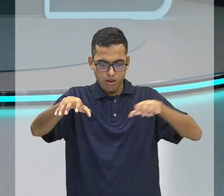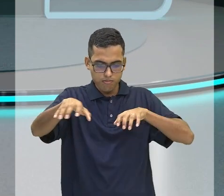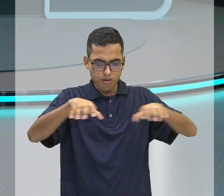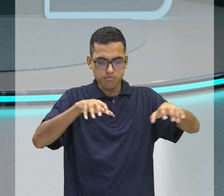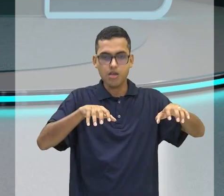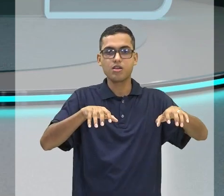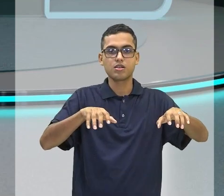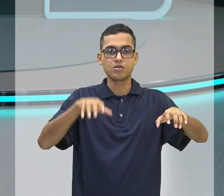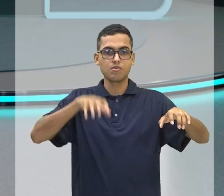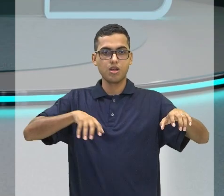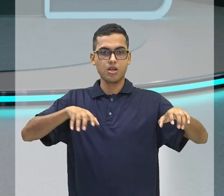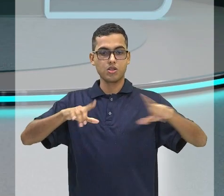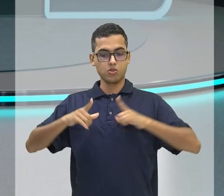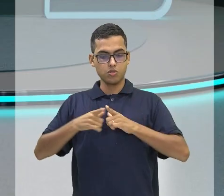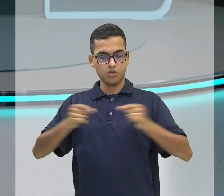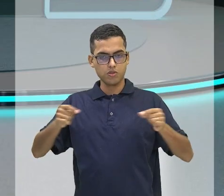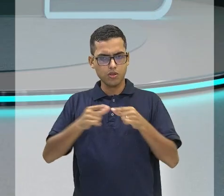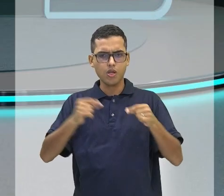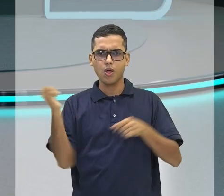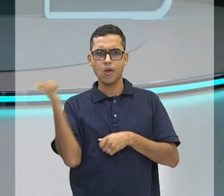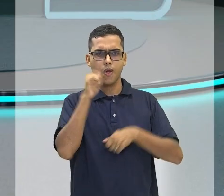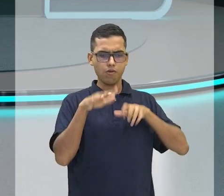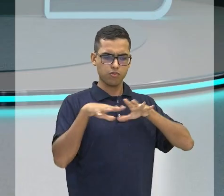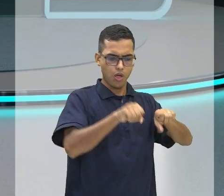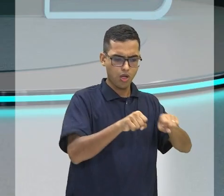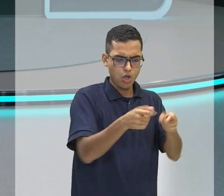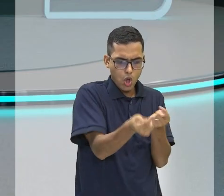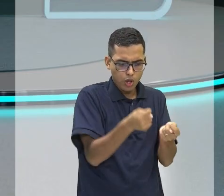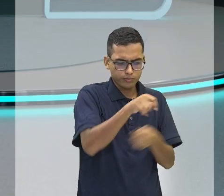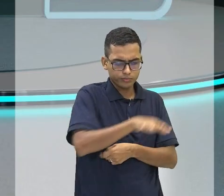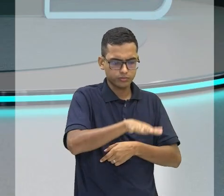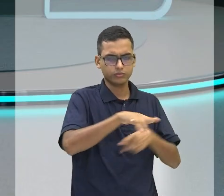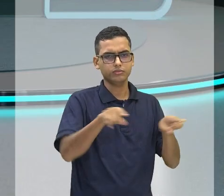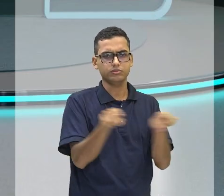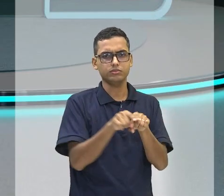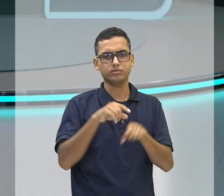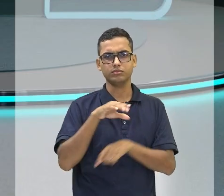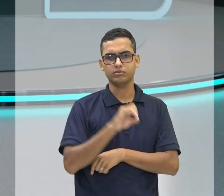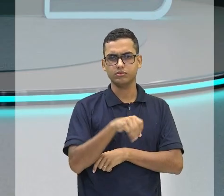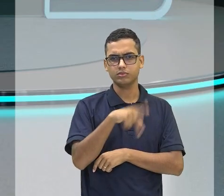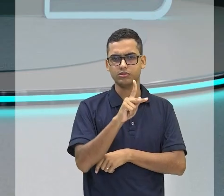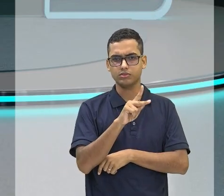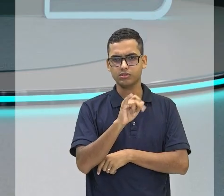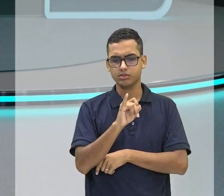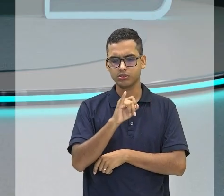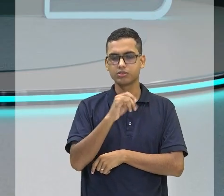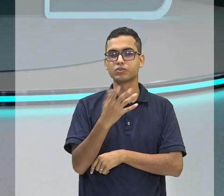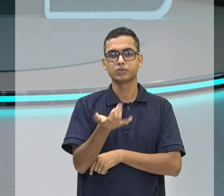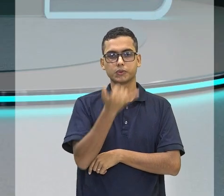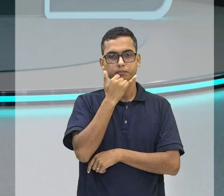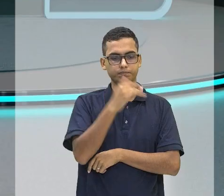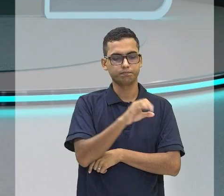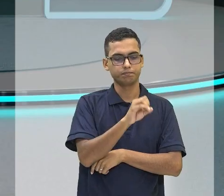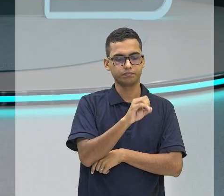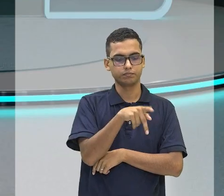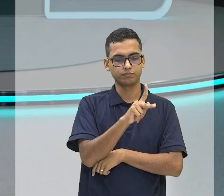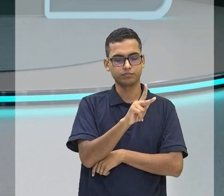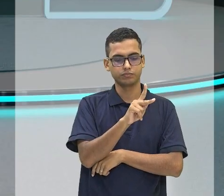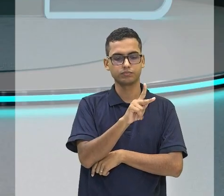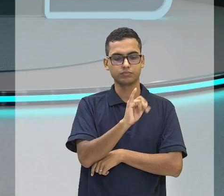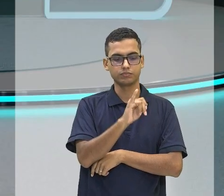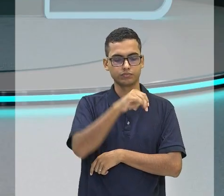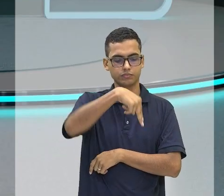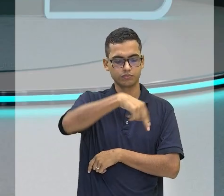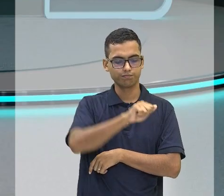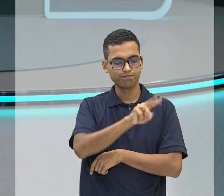clãs japoneses conseguiram dominar aquele local, ou seja, Okinawa, a ilha de Okinawa, eles fizeram com